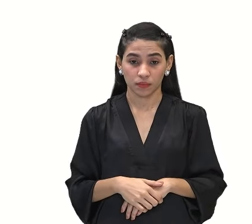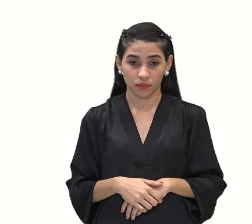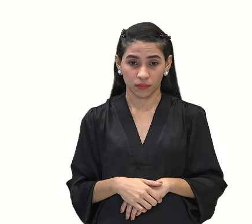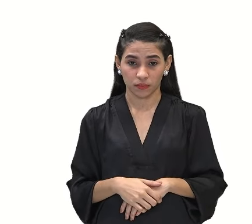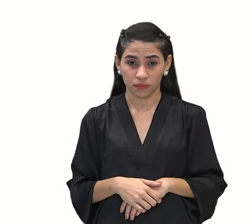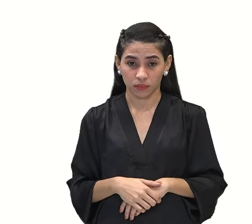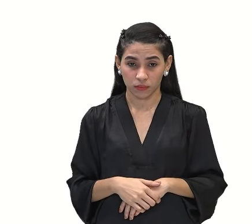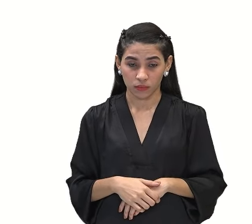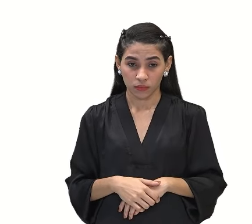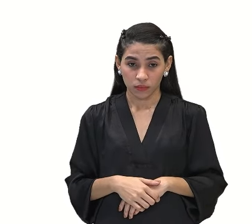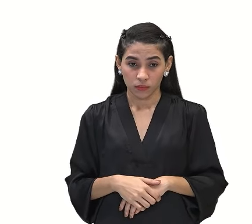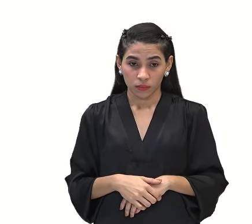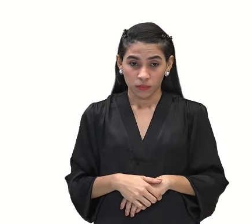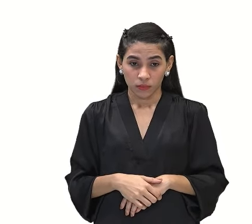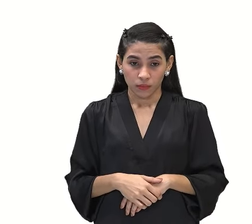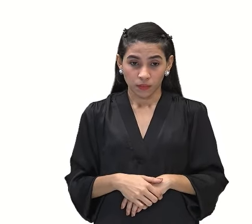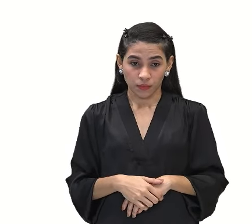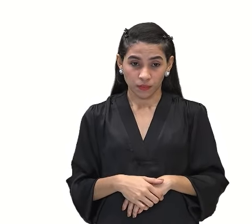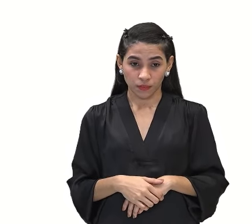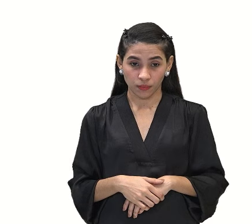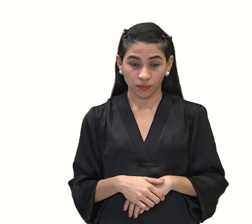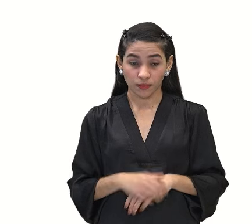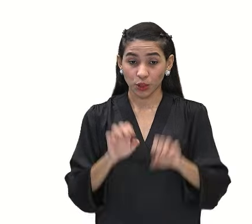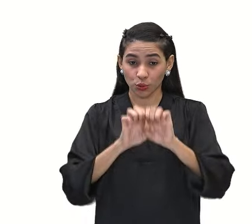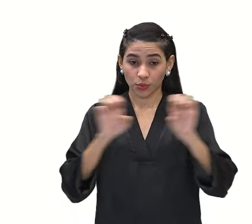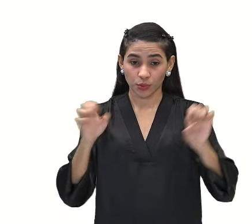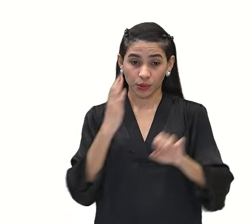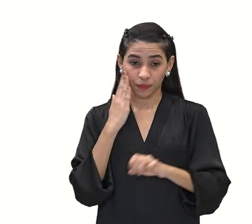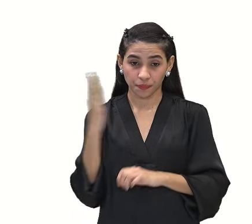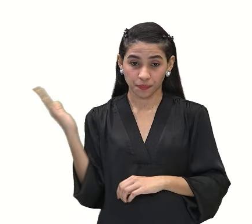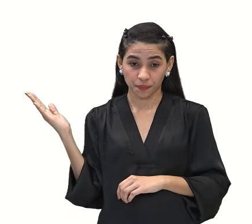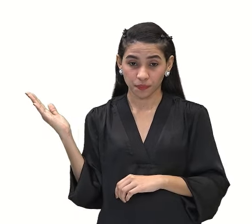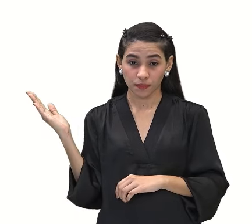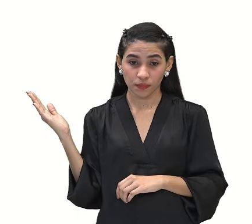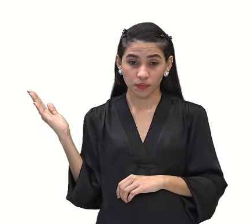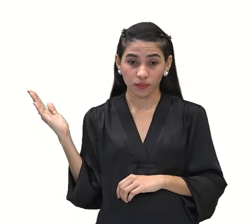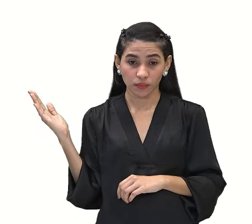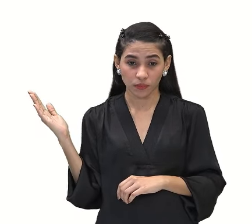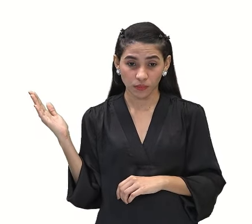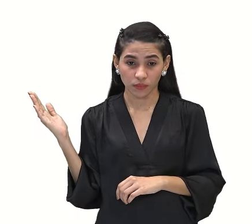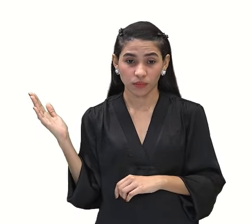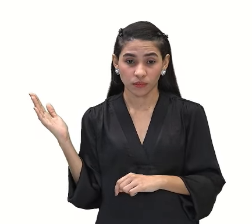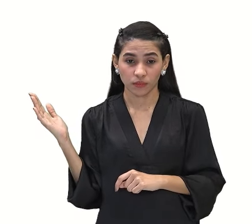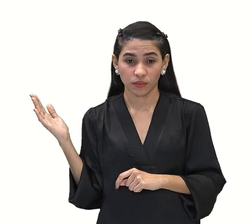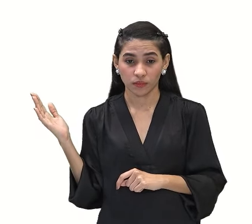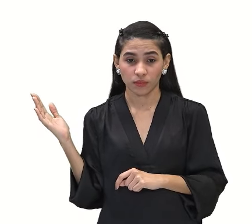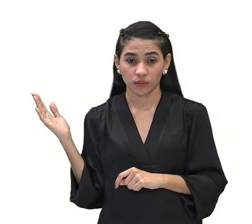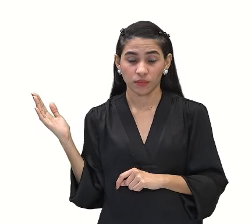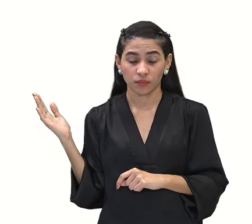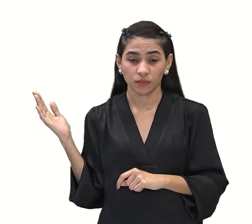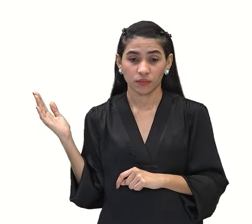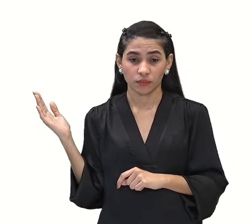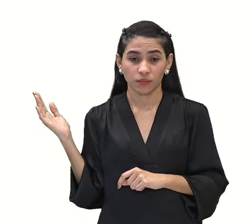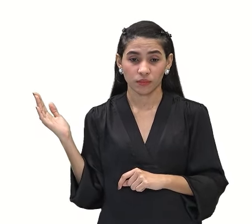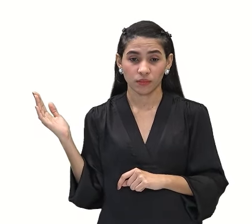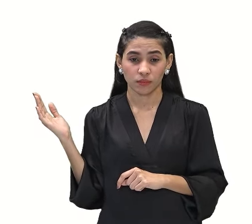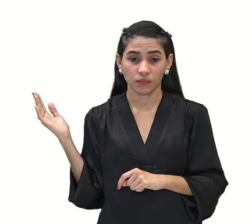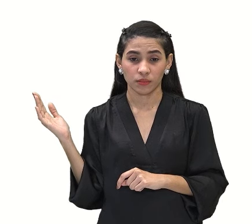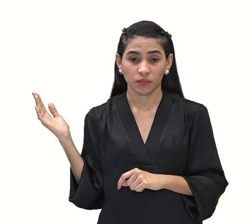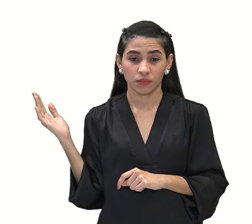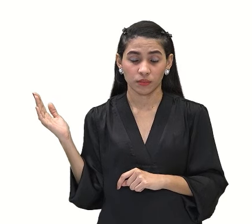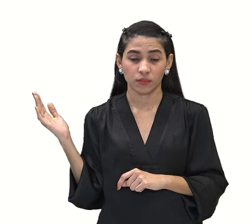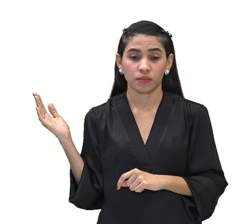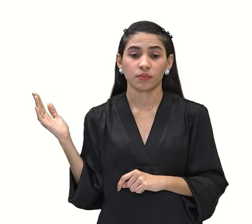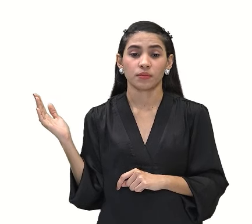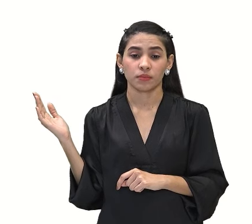tenho aqui ó comprimento da circunferência 2 vezes o pi vezes quanto vezes o raio ó